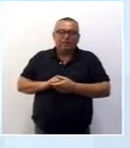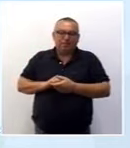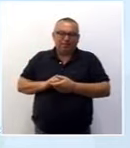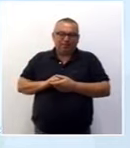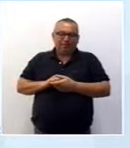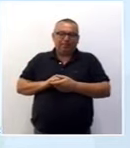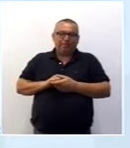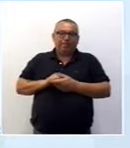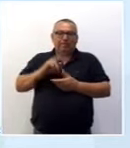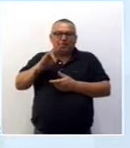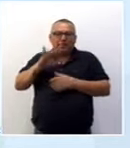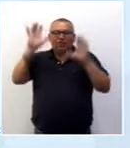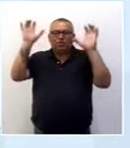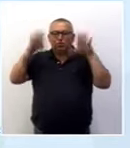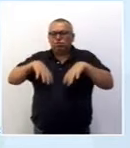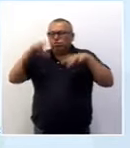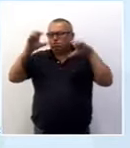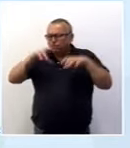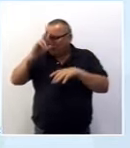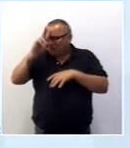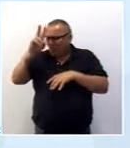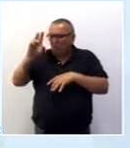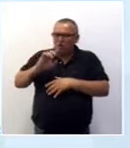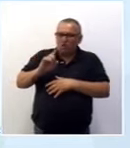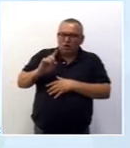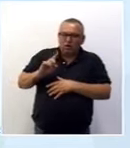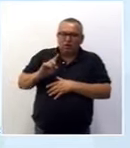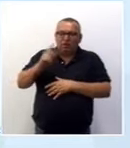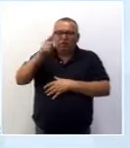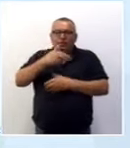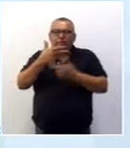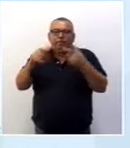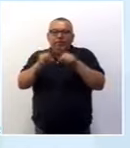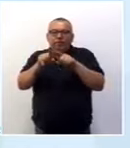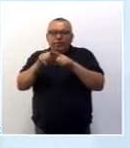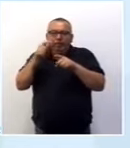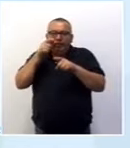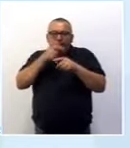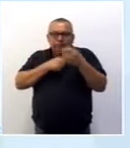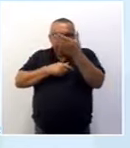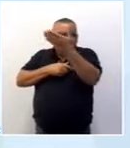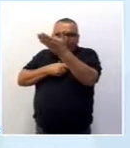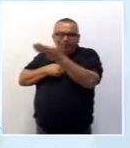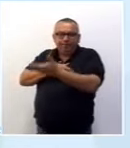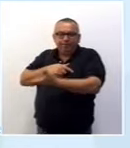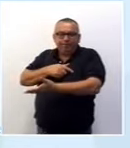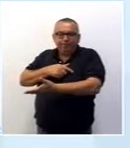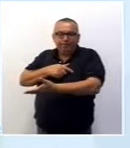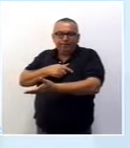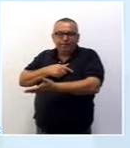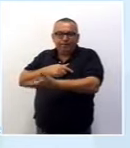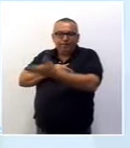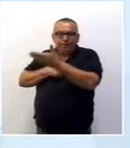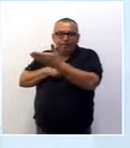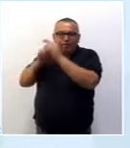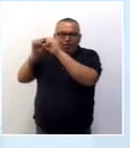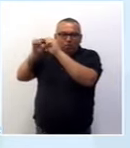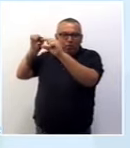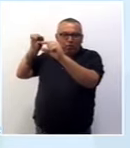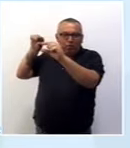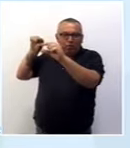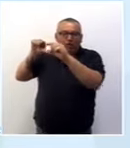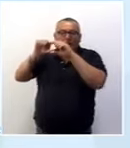de tempestade, né? Que são essas nuvens mais altas, tá? Uma outra coisa que dá para ver aí no cabeçalho da imagem é a